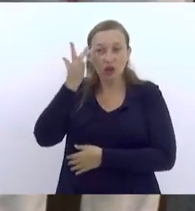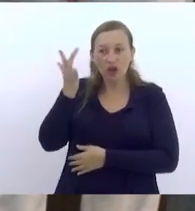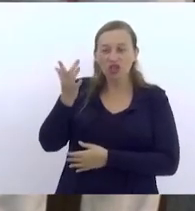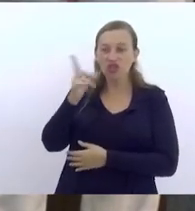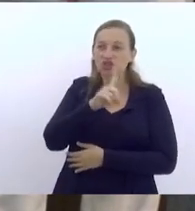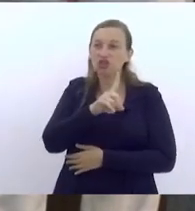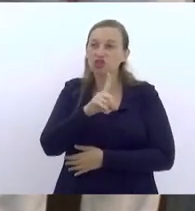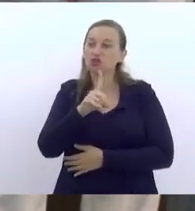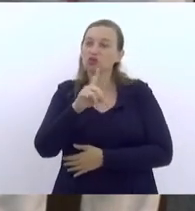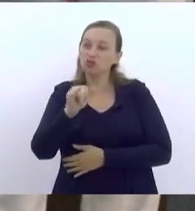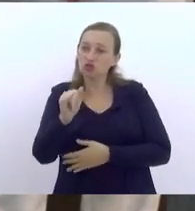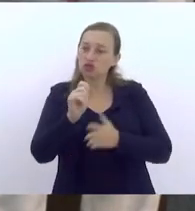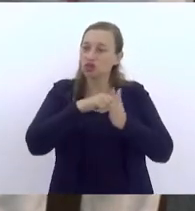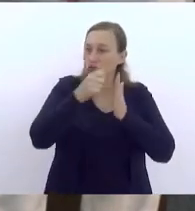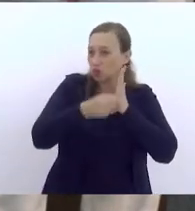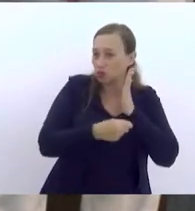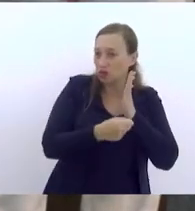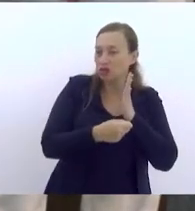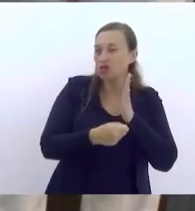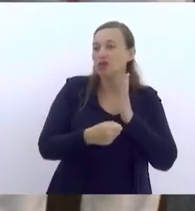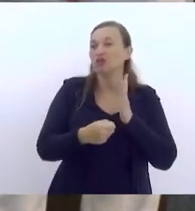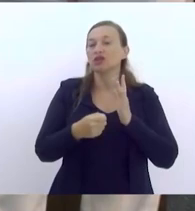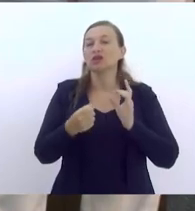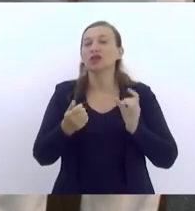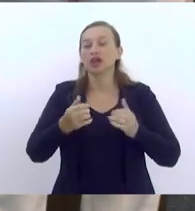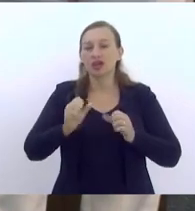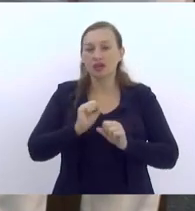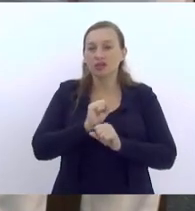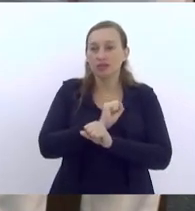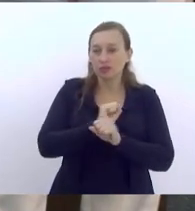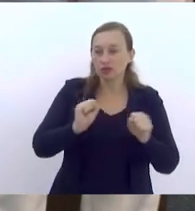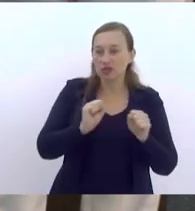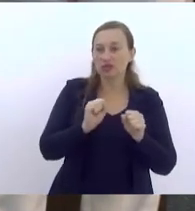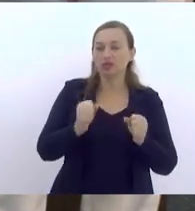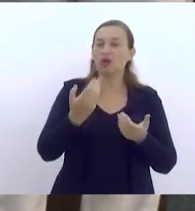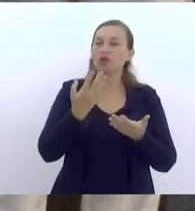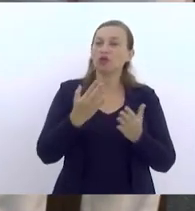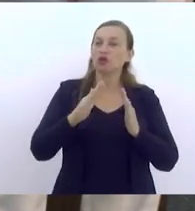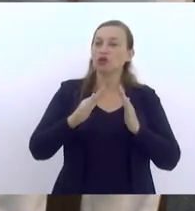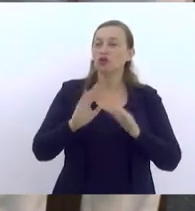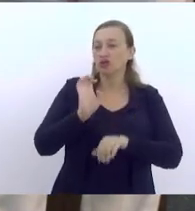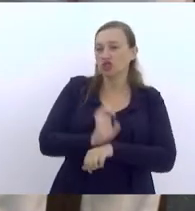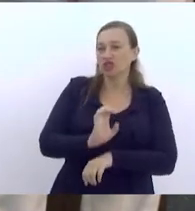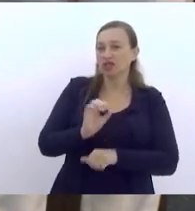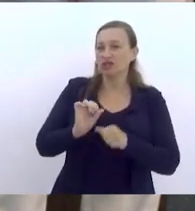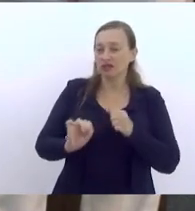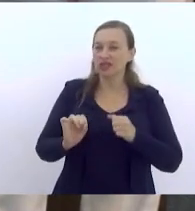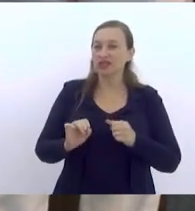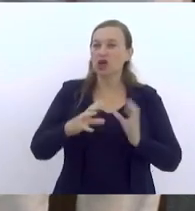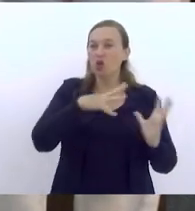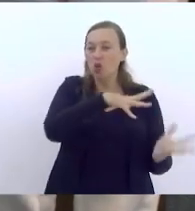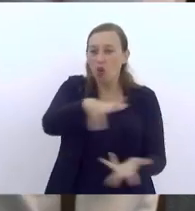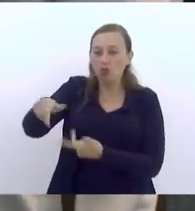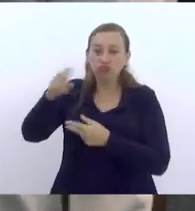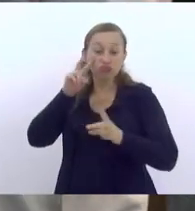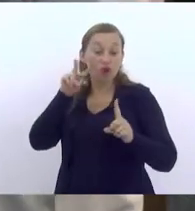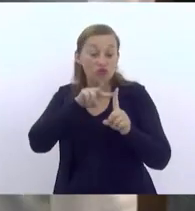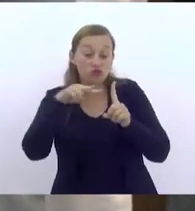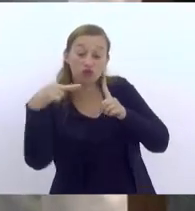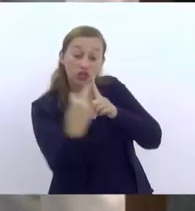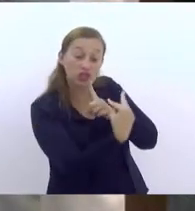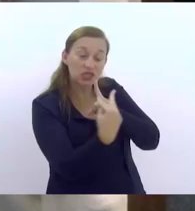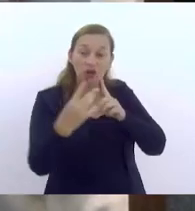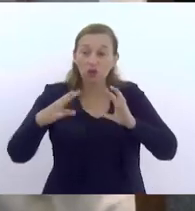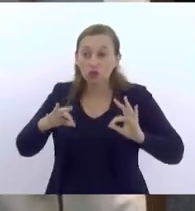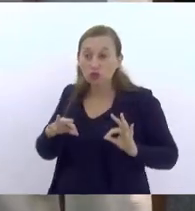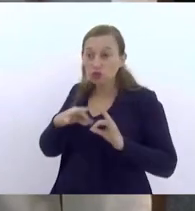celebração possível para o nosso Estado também fazer o mesmo. A gente precisa enxergar o mundo, tia Ju, o mundo é muito grande, o mundo,